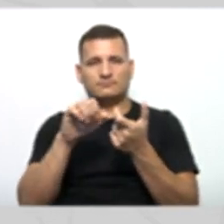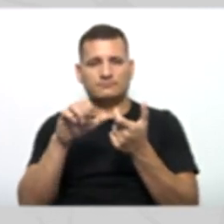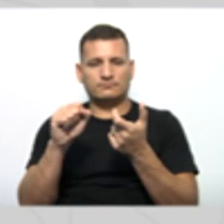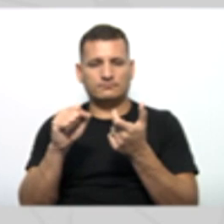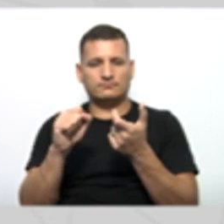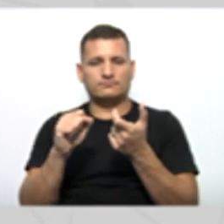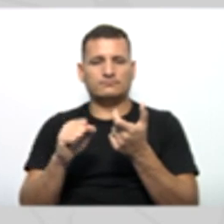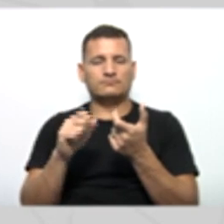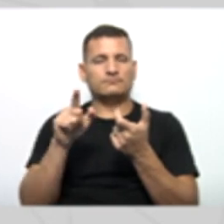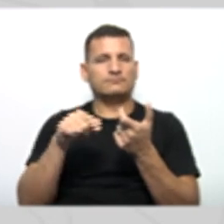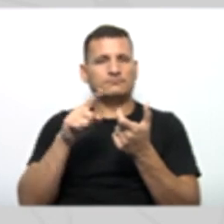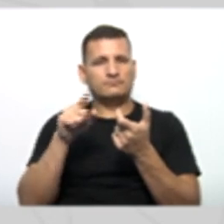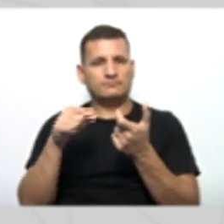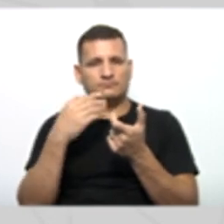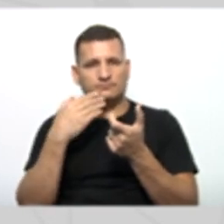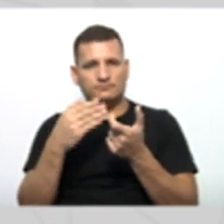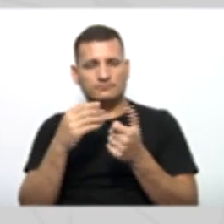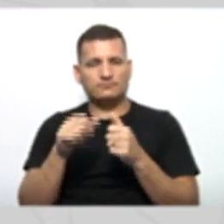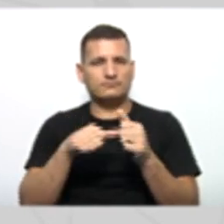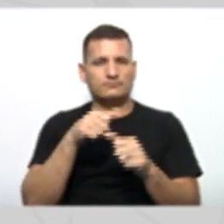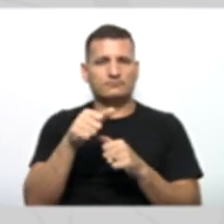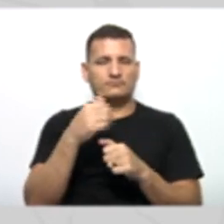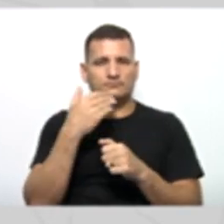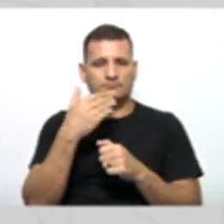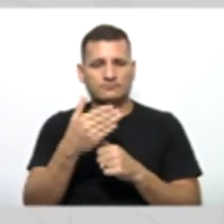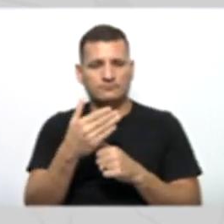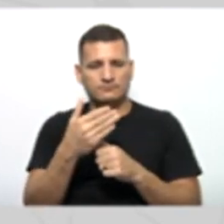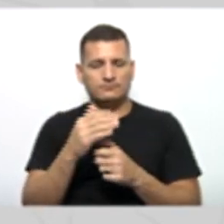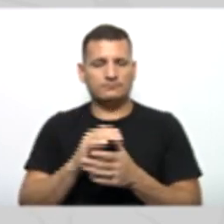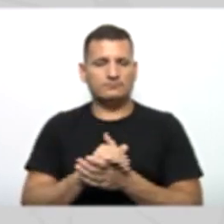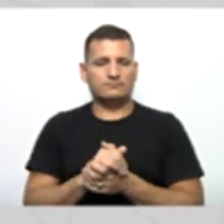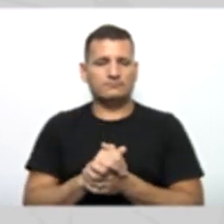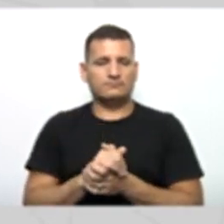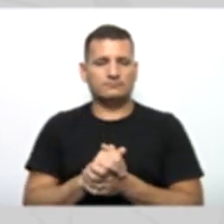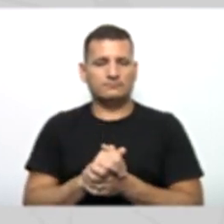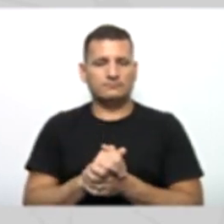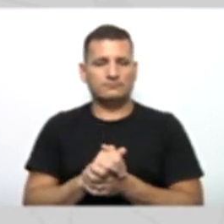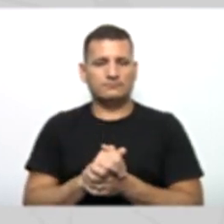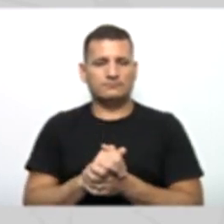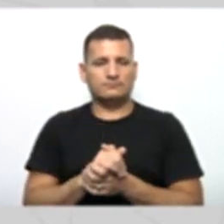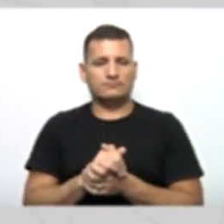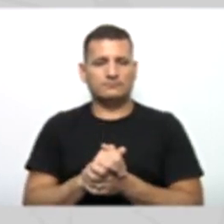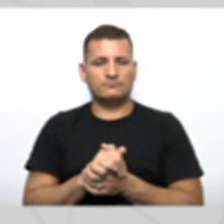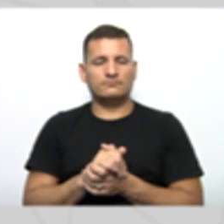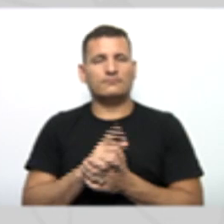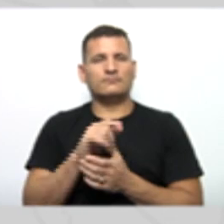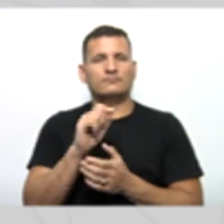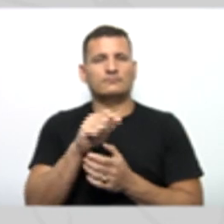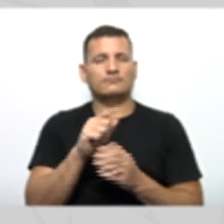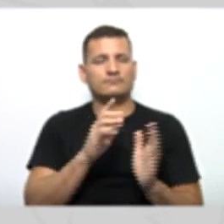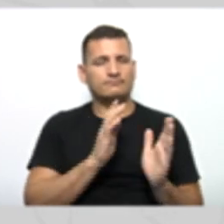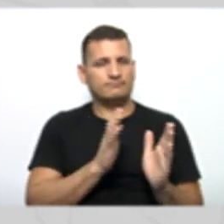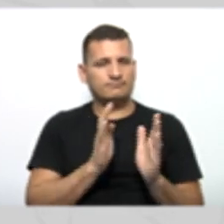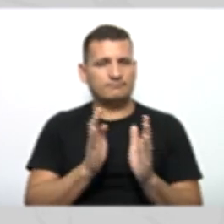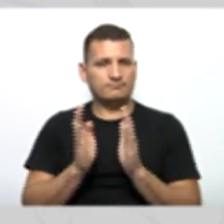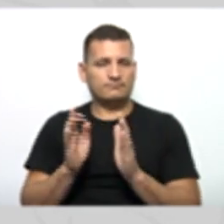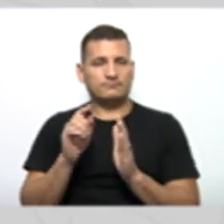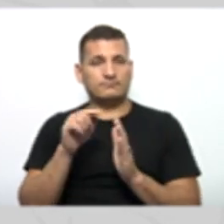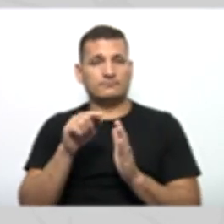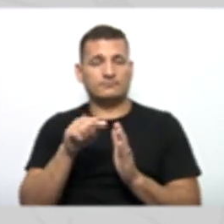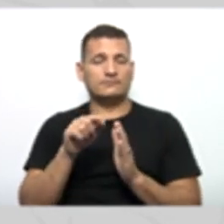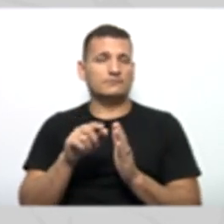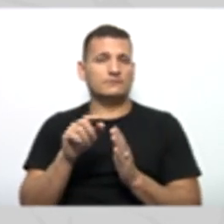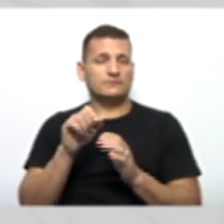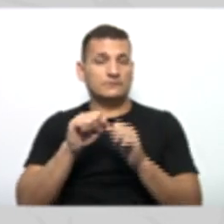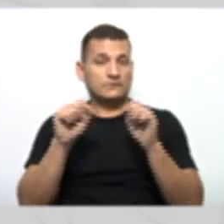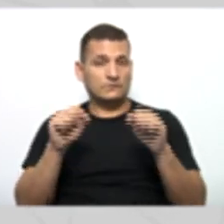pedido, pedido feito, alterar pedido e pedido, são o que? As etapas que essa